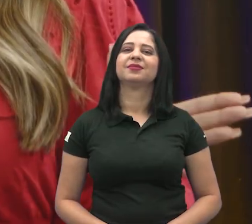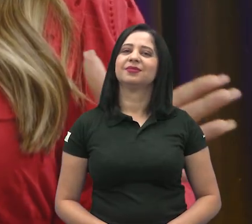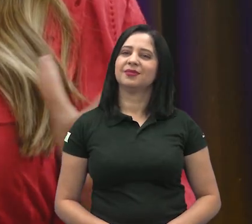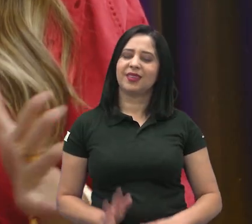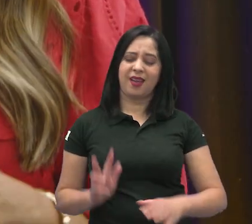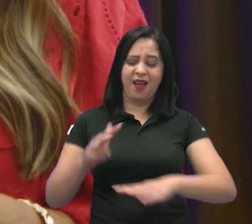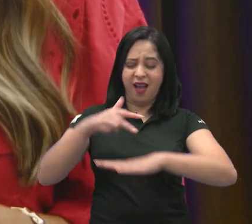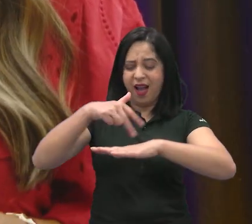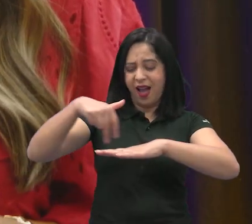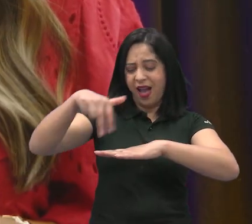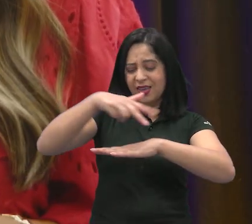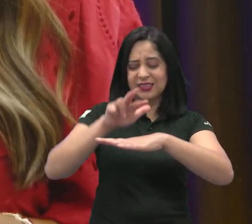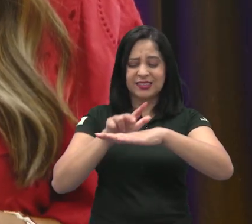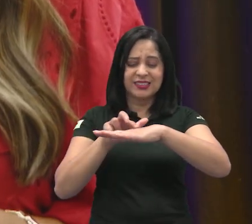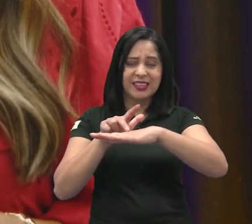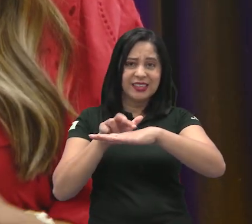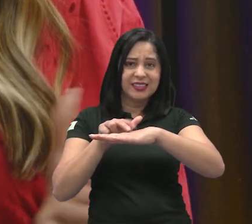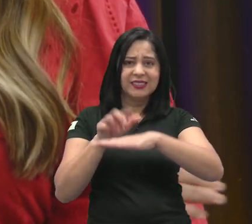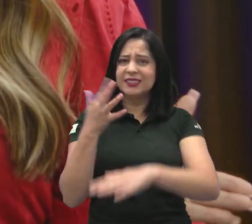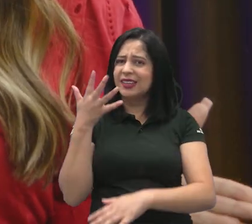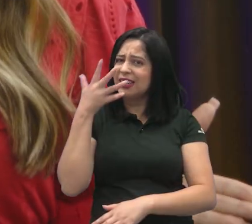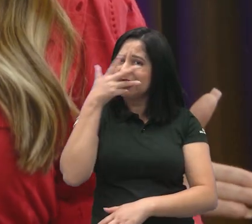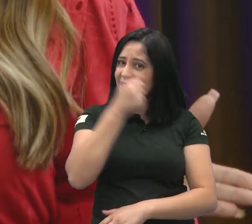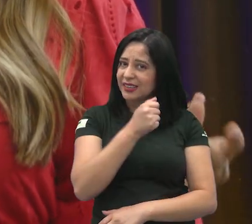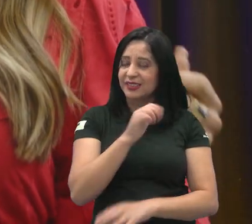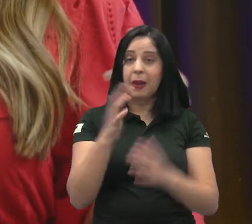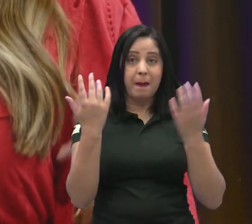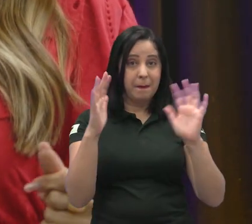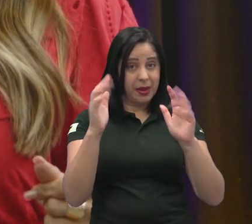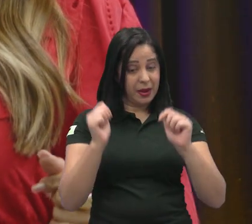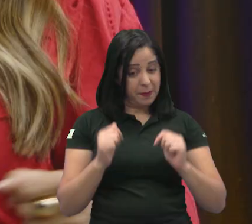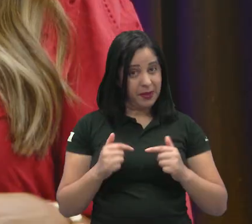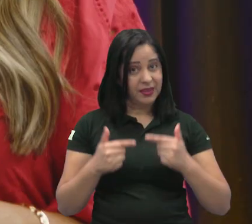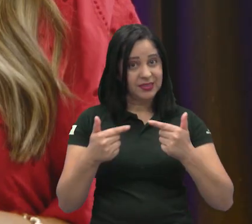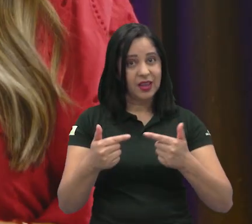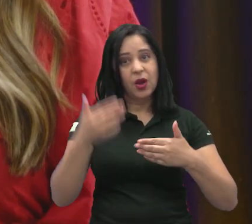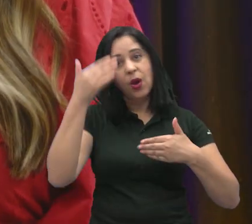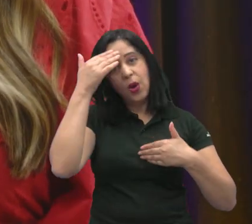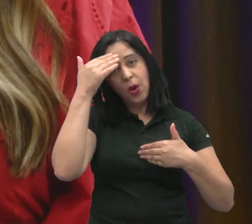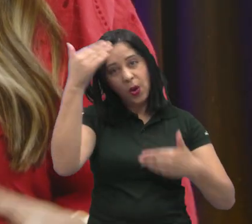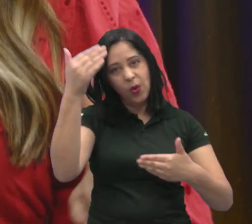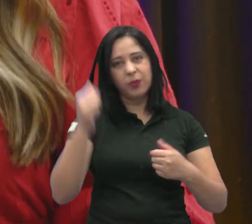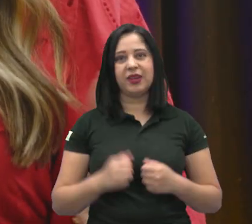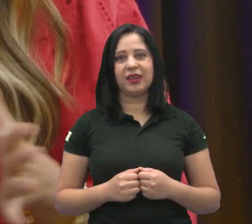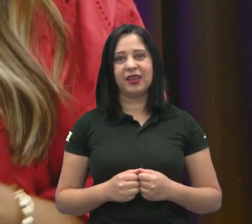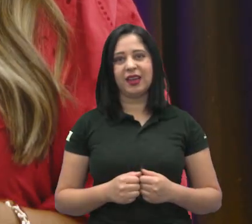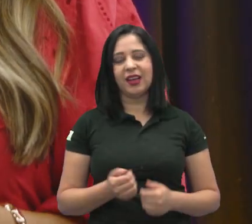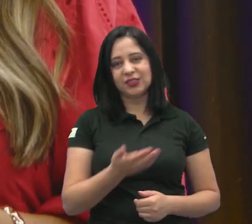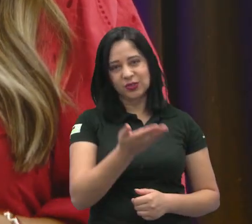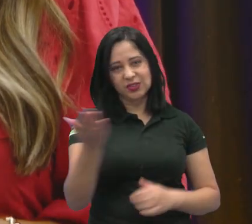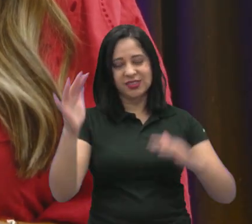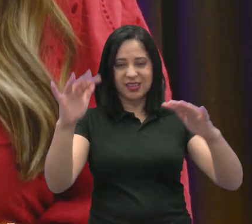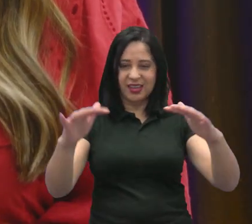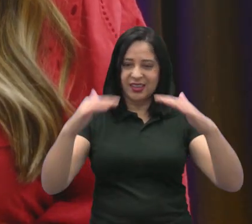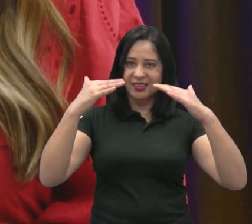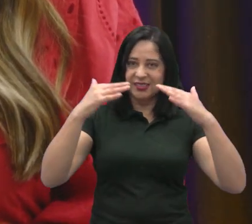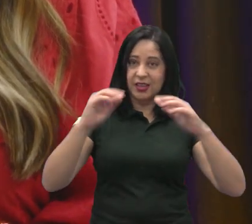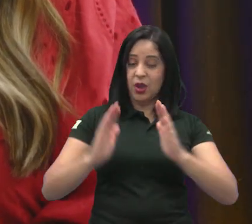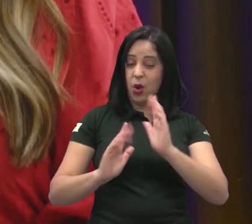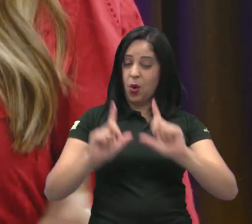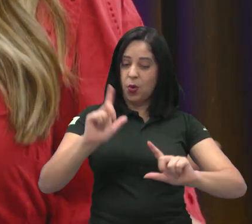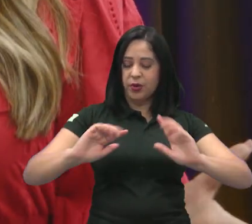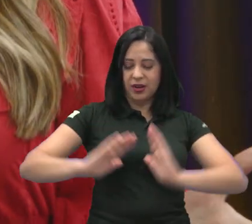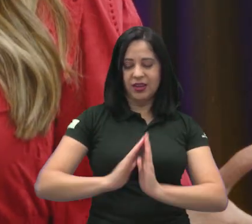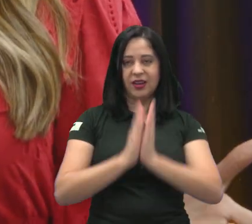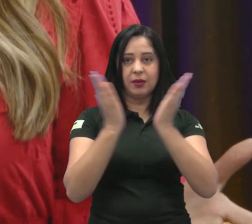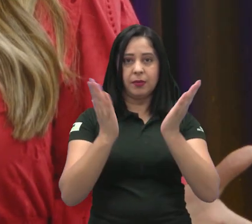Que apresentação linda! Pessoal, parabéns pela iniciativa e obrigada por virem aqui no Inspiração.